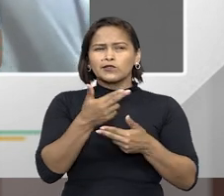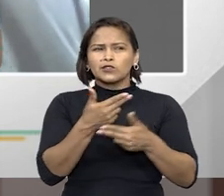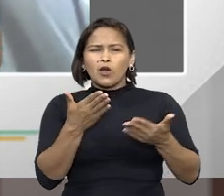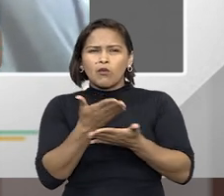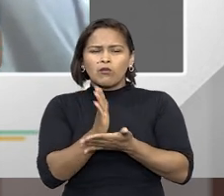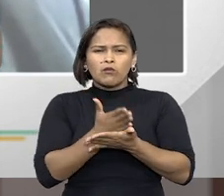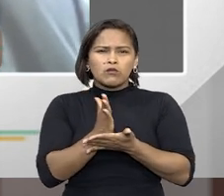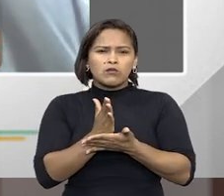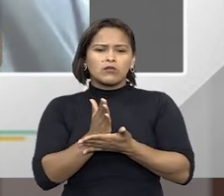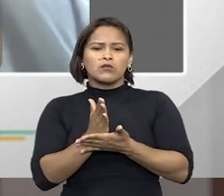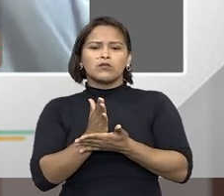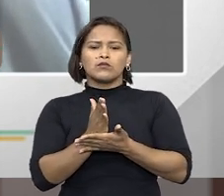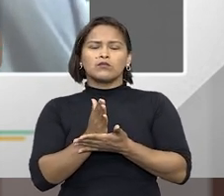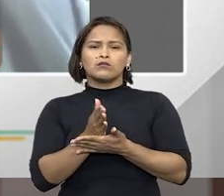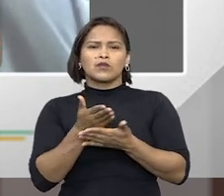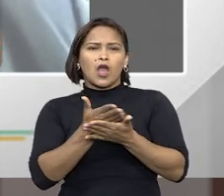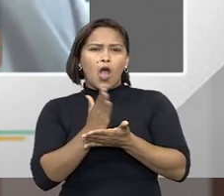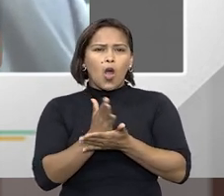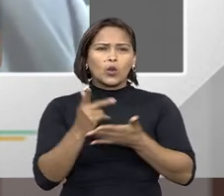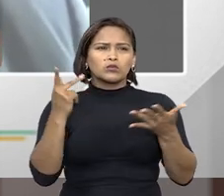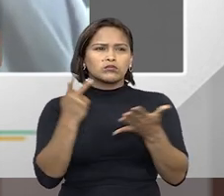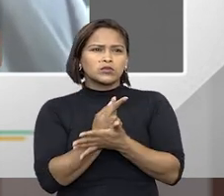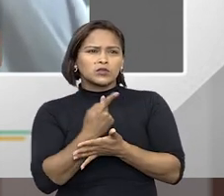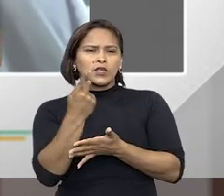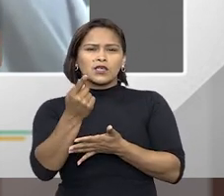algum ato, alguma ideia